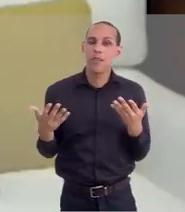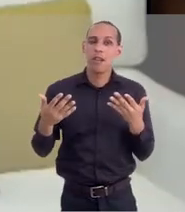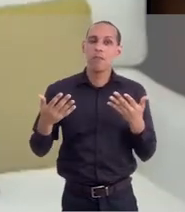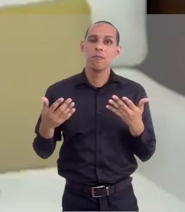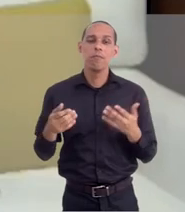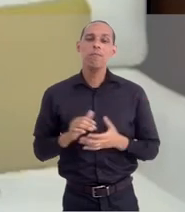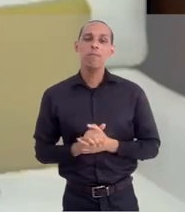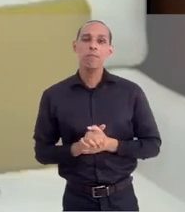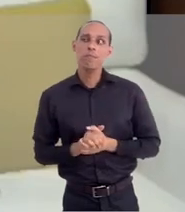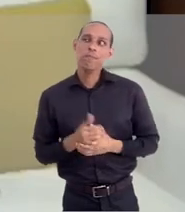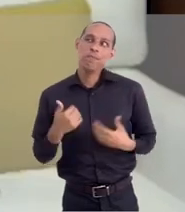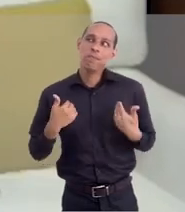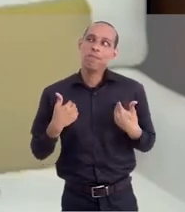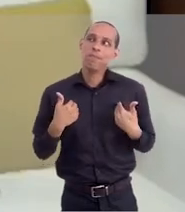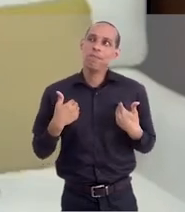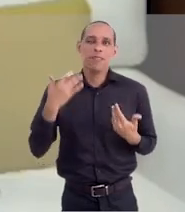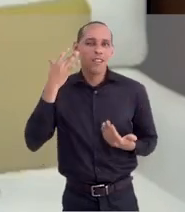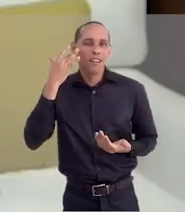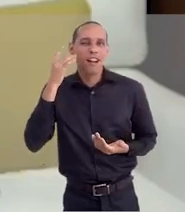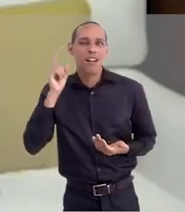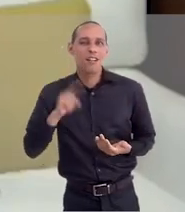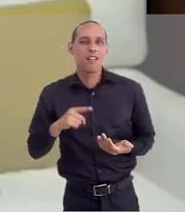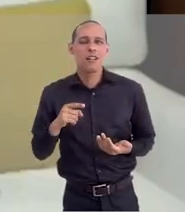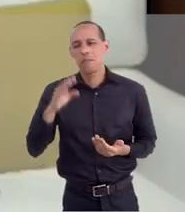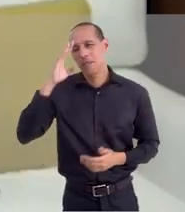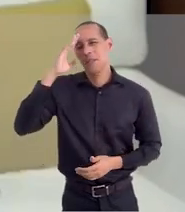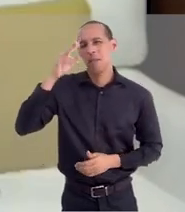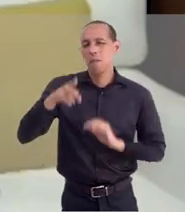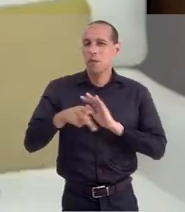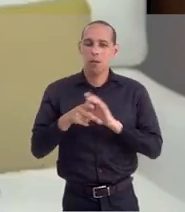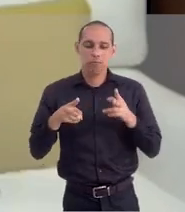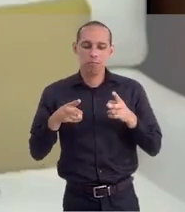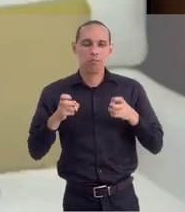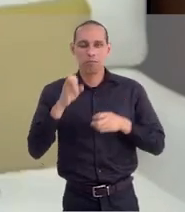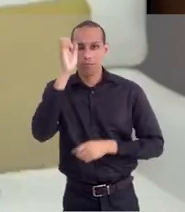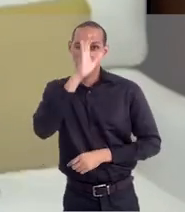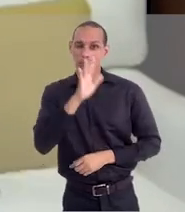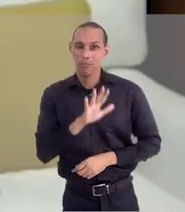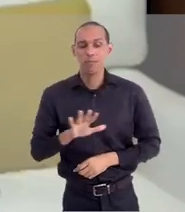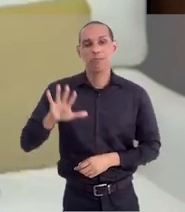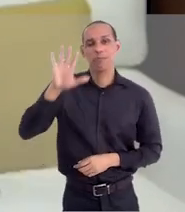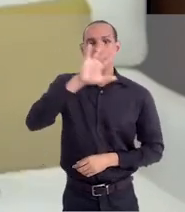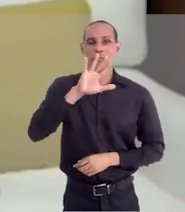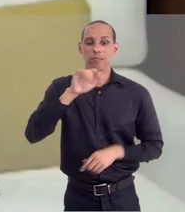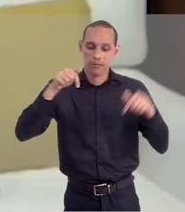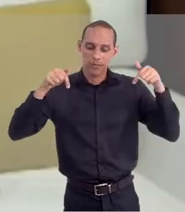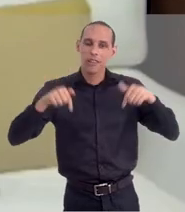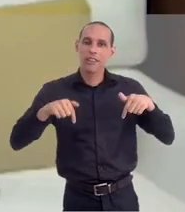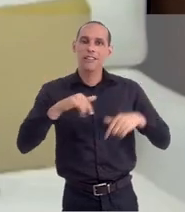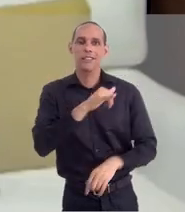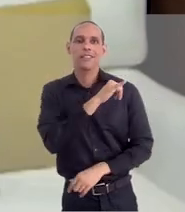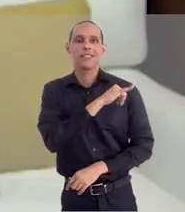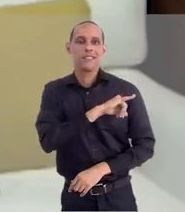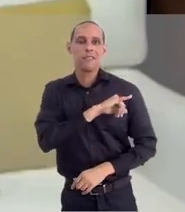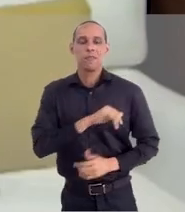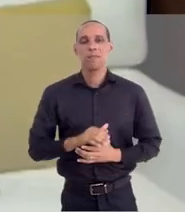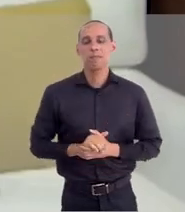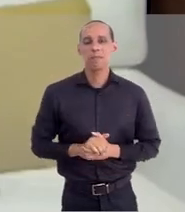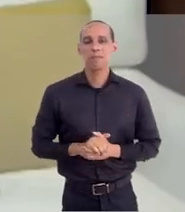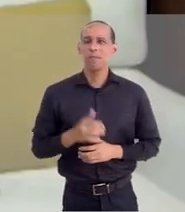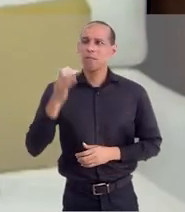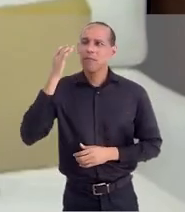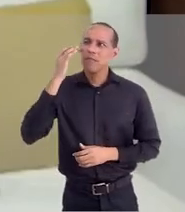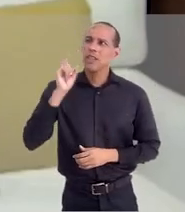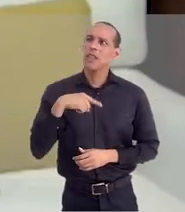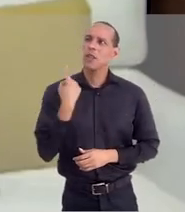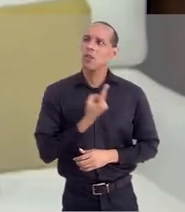né? Então, eu acho que essas são, digamos, as linhas mestras da atuação do Sebrae Nacional. E aqui no nosso caso, do